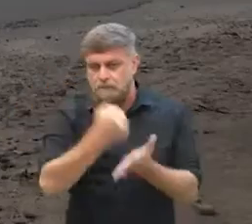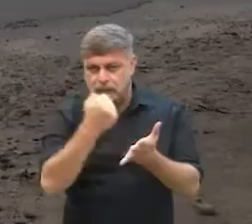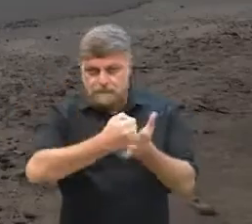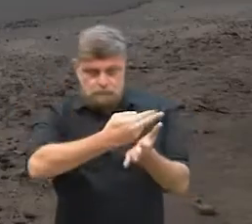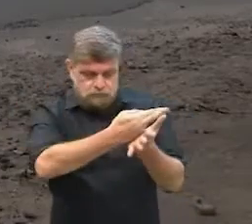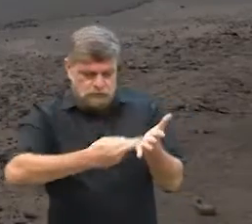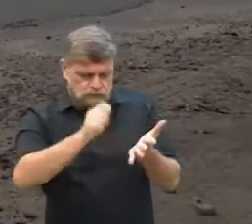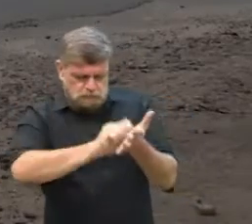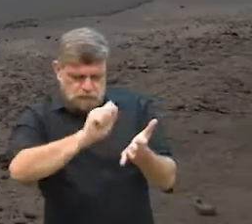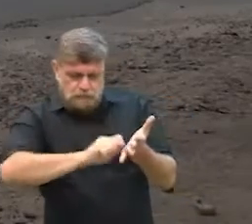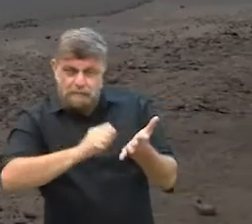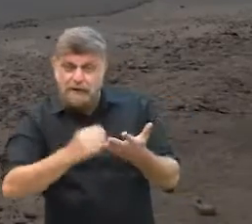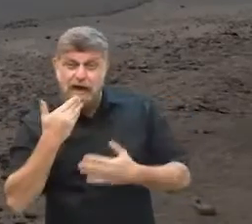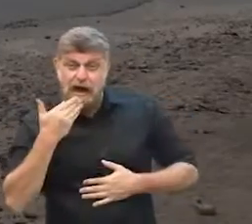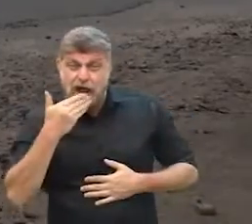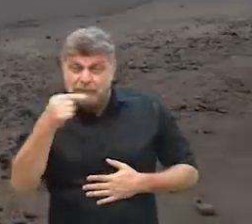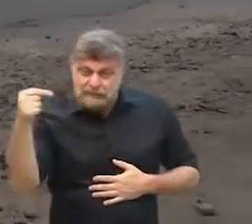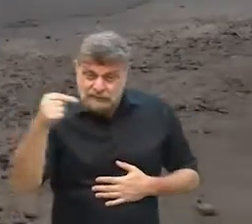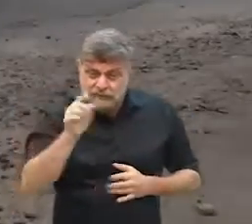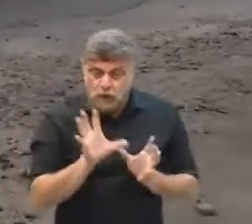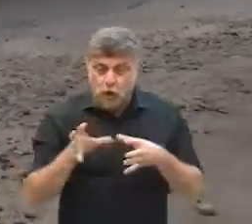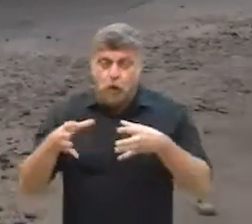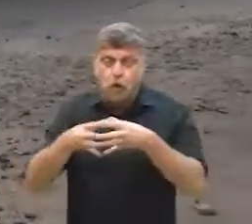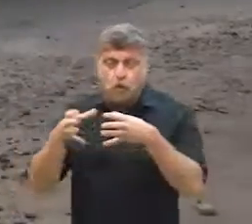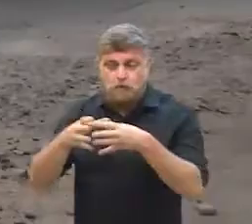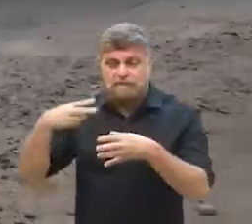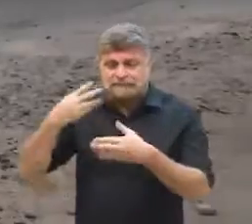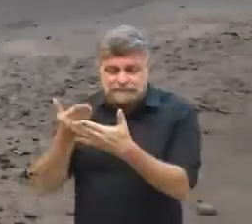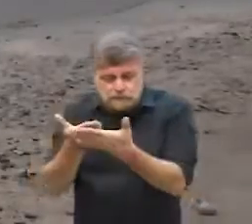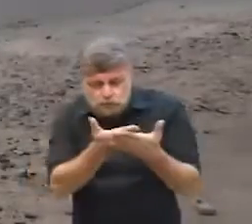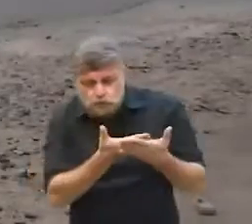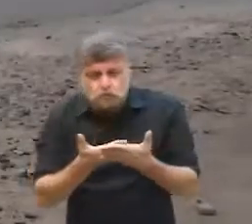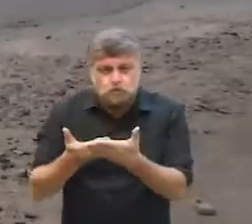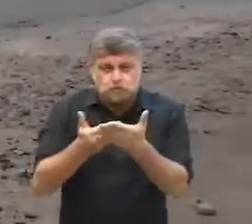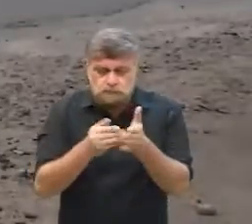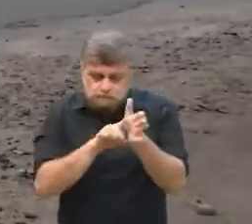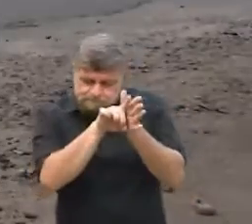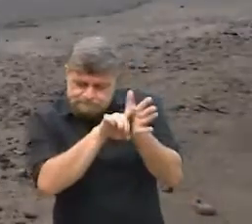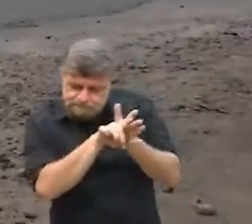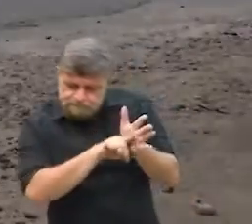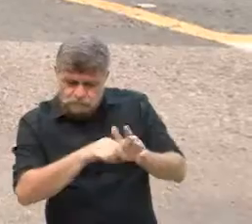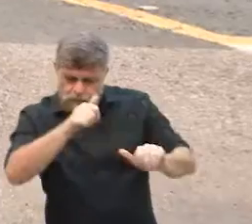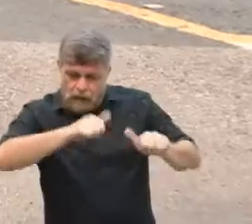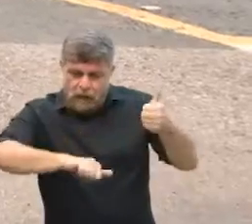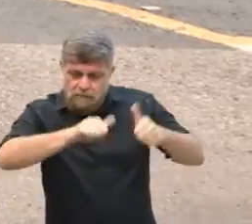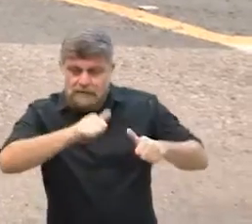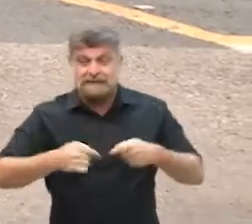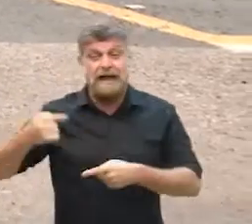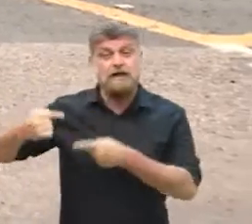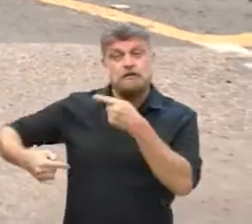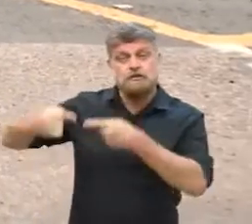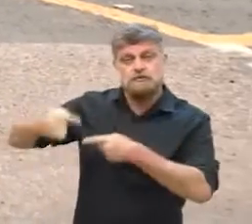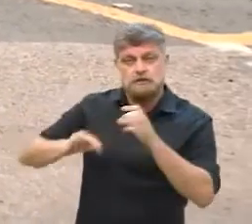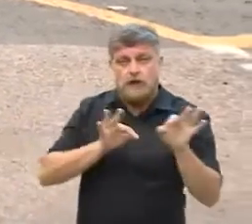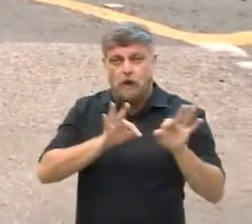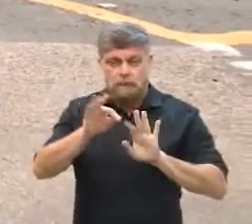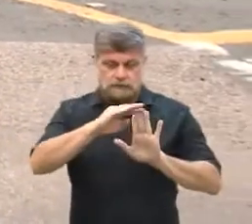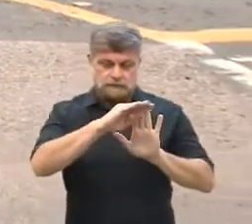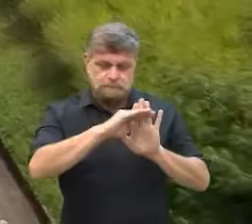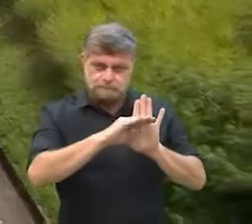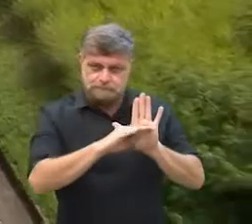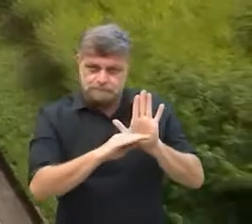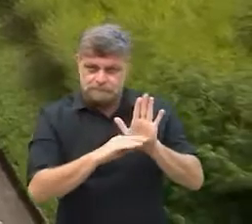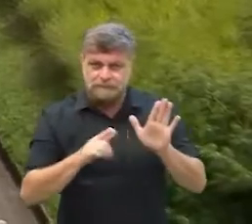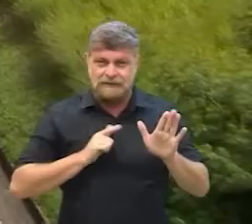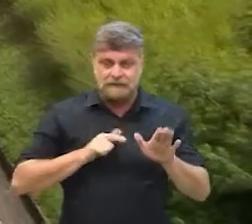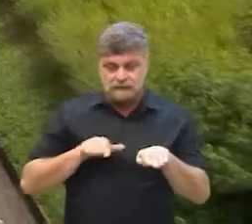um requerimento pedindo a formação de uma comissão especial de estudos da Câmara para analisar e discutir o projeto de implantação